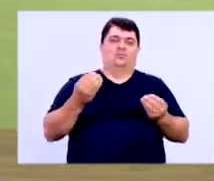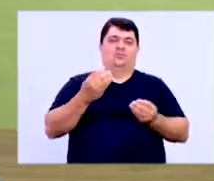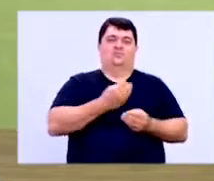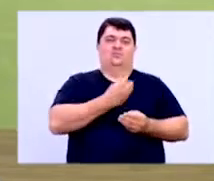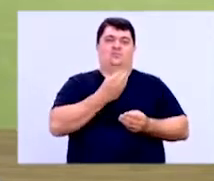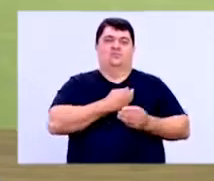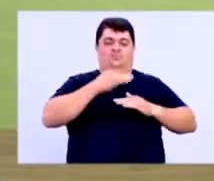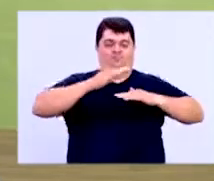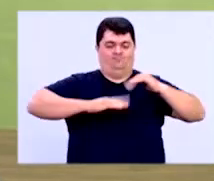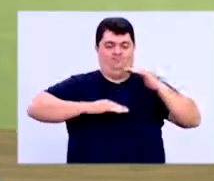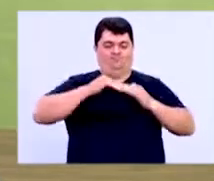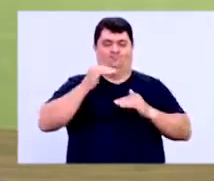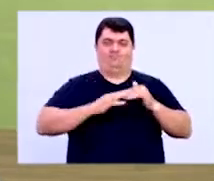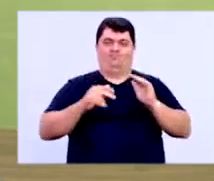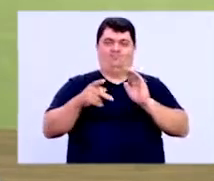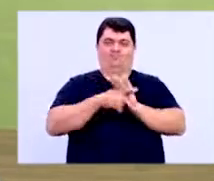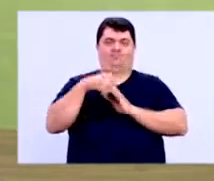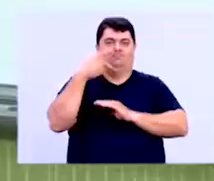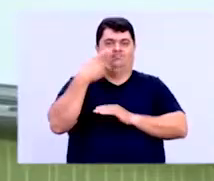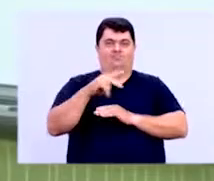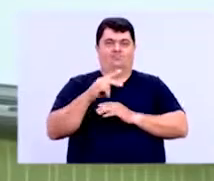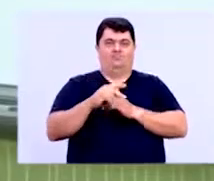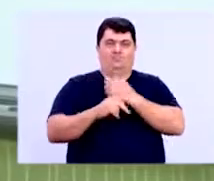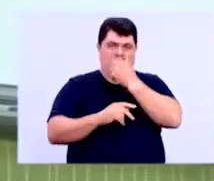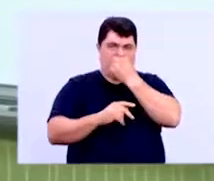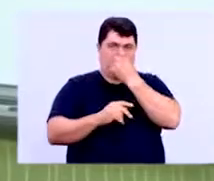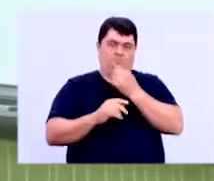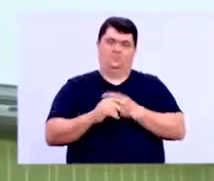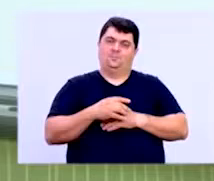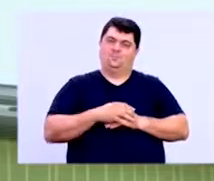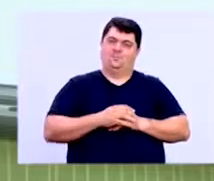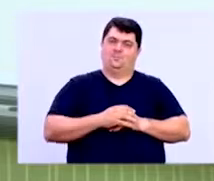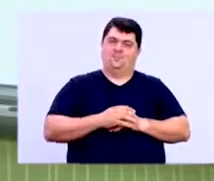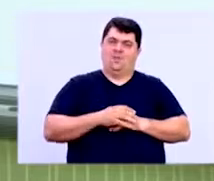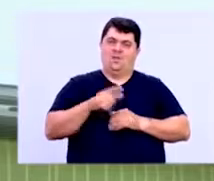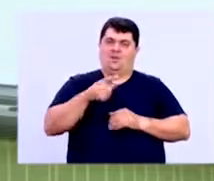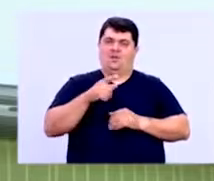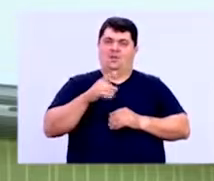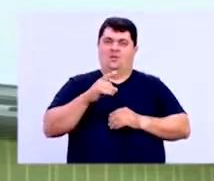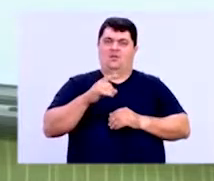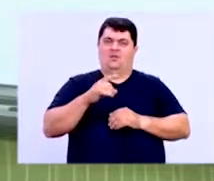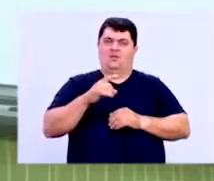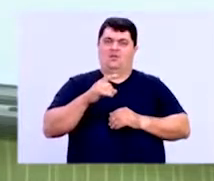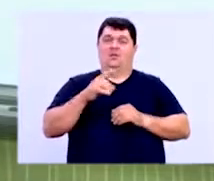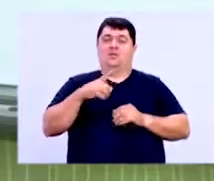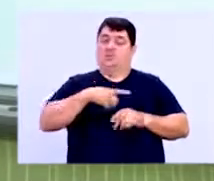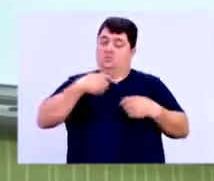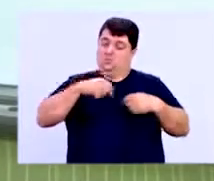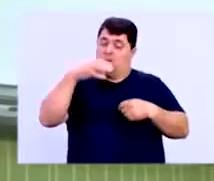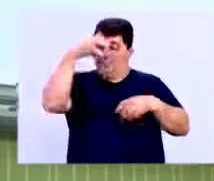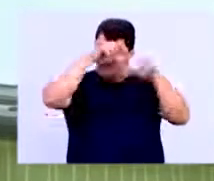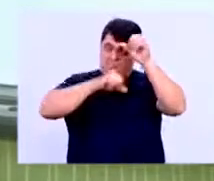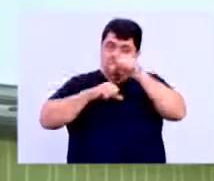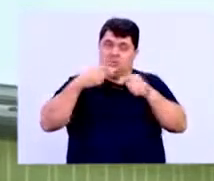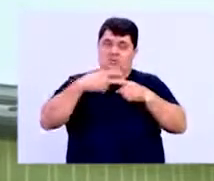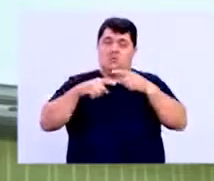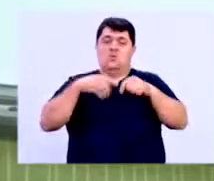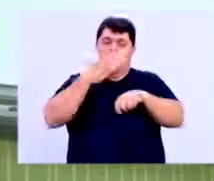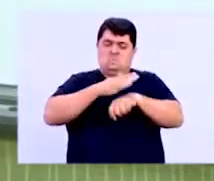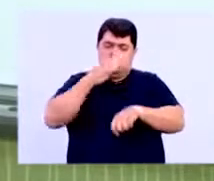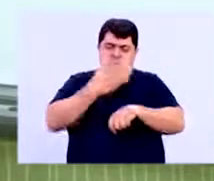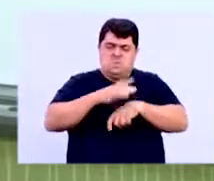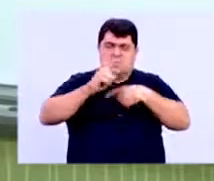vida profissional. É isso aí. Vocês não estão aqui à toa, não. Vocês estão para aprender e depois botar em